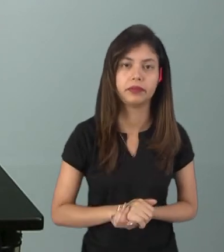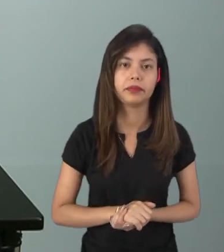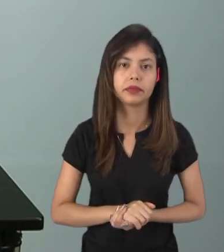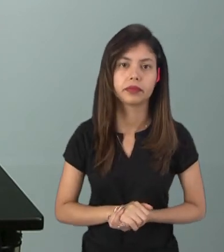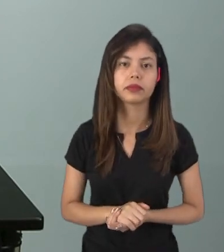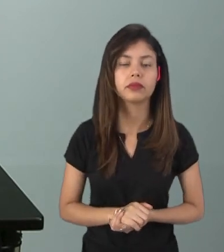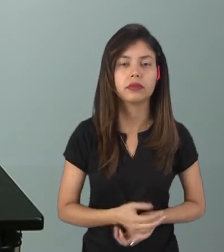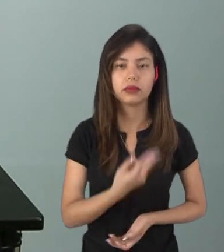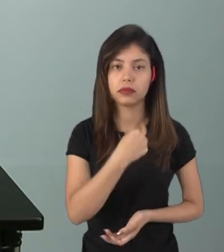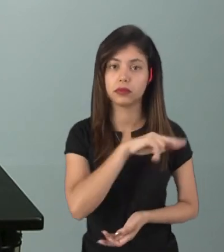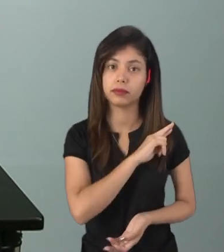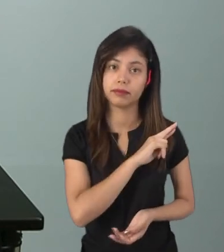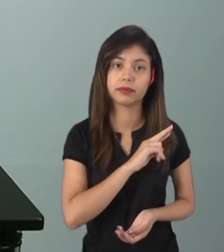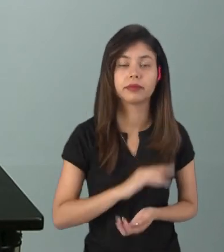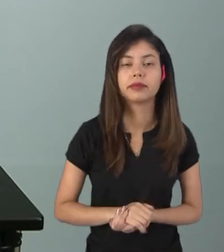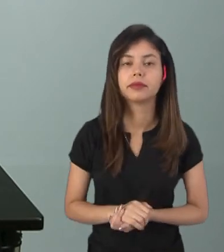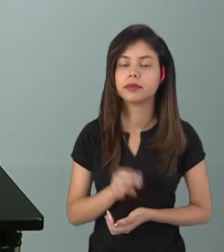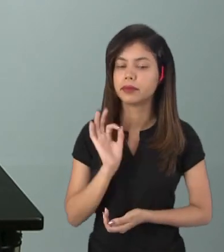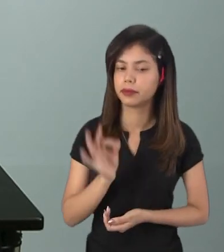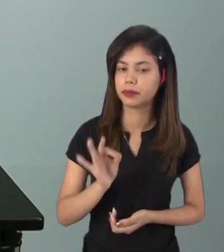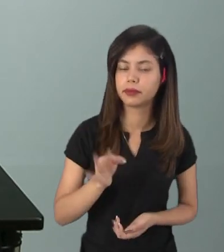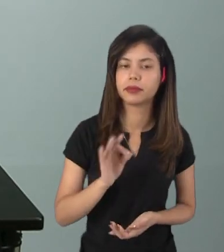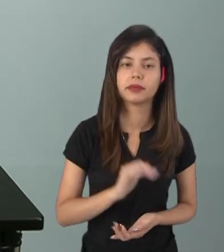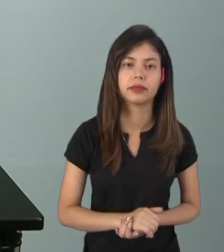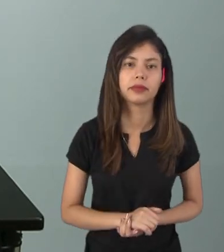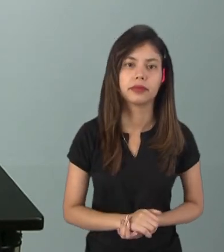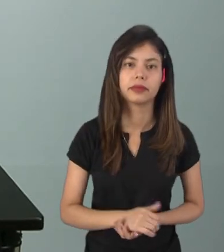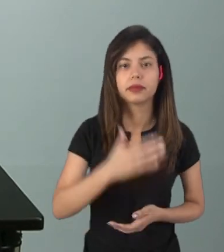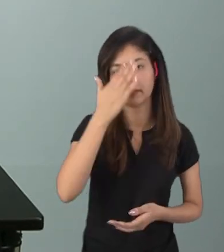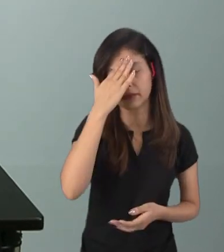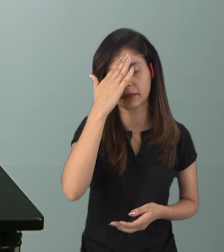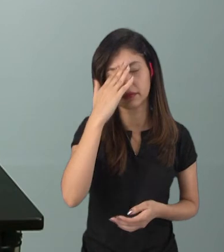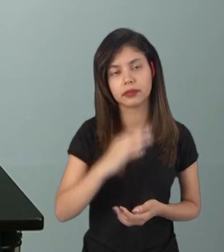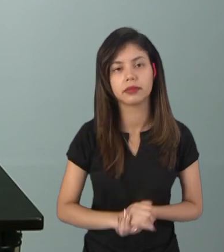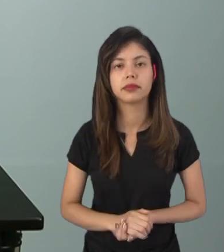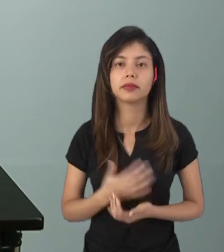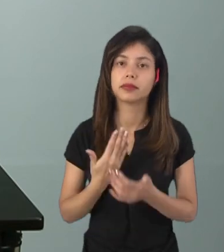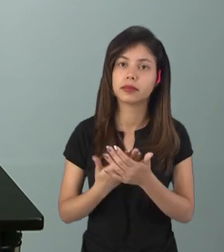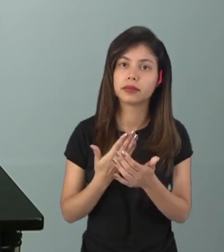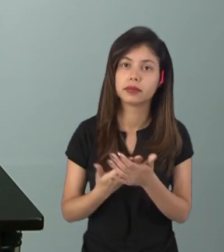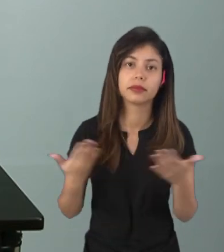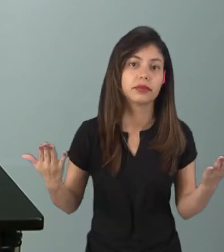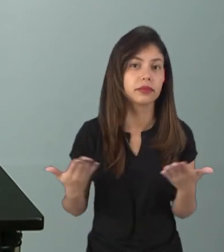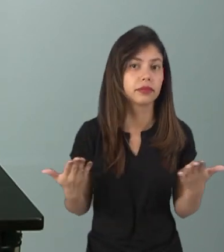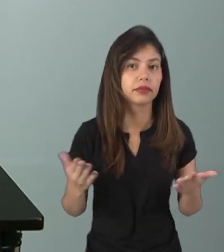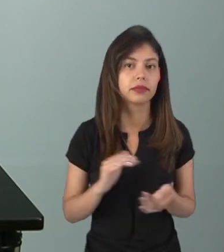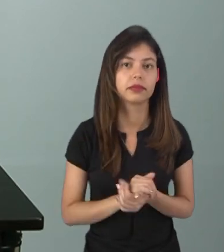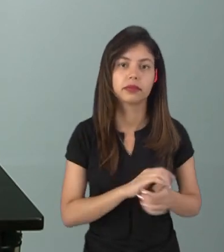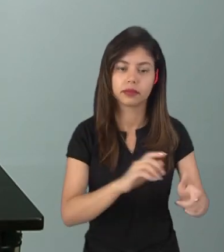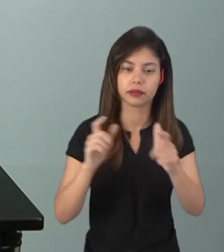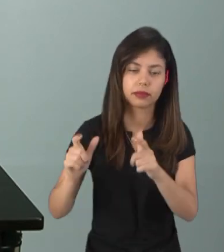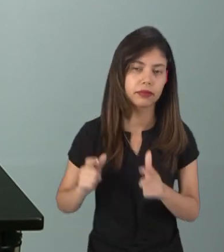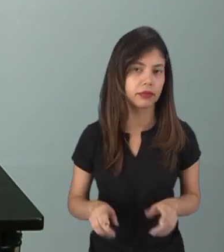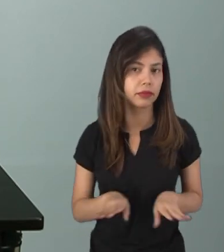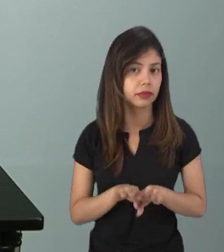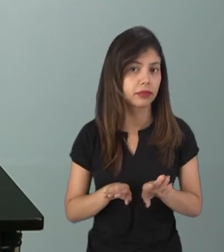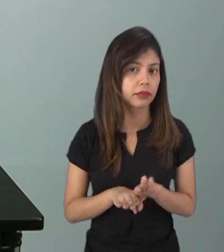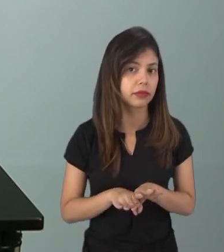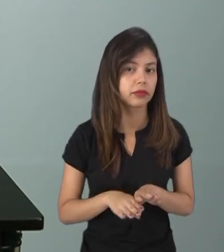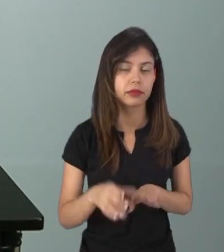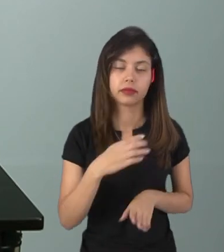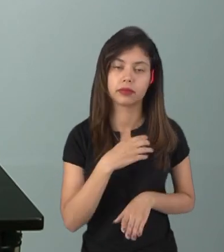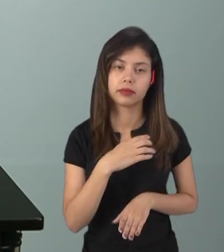com responsabilidade, isso mesmo. Estão compreendendo a nossa aula? Estamos falando de espaços que